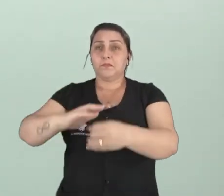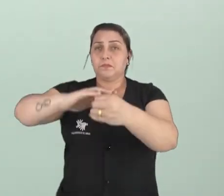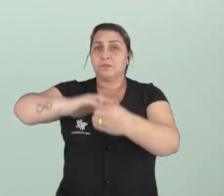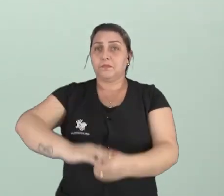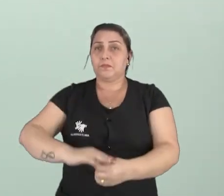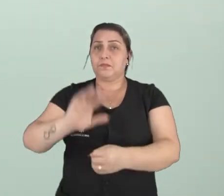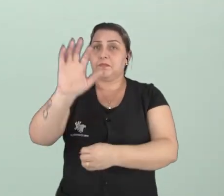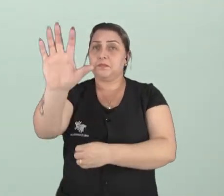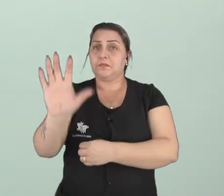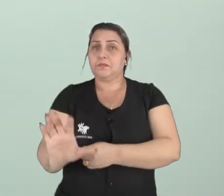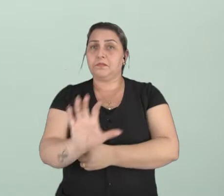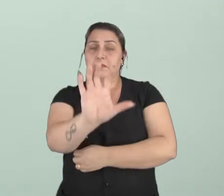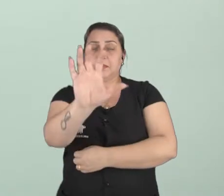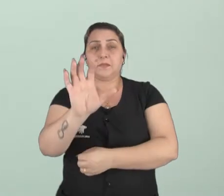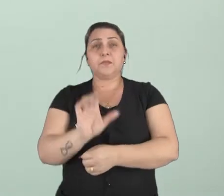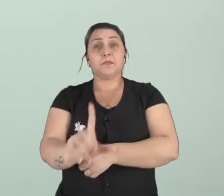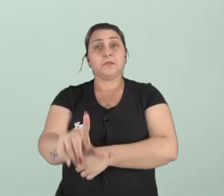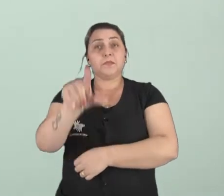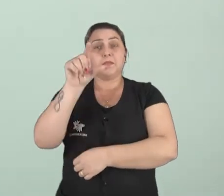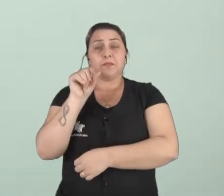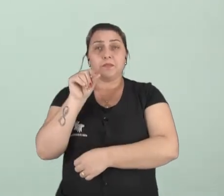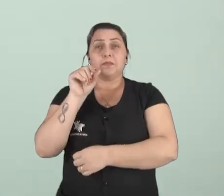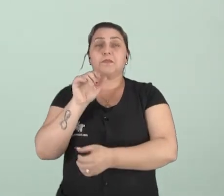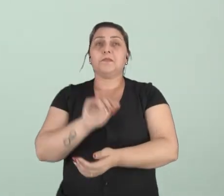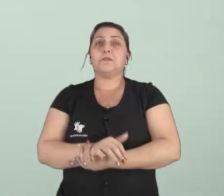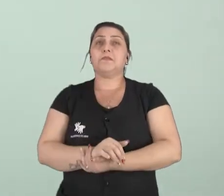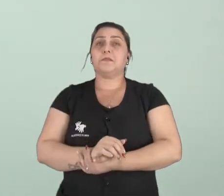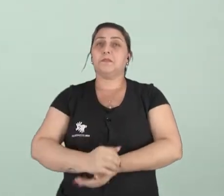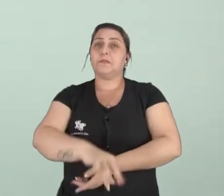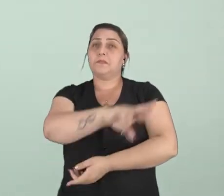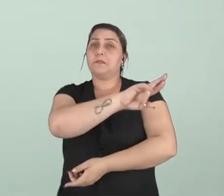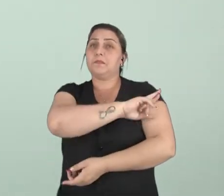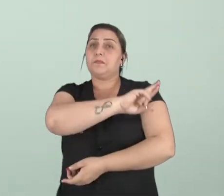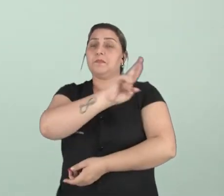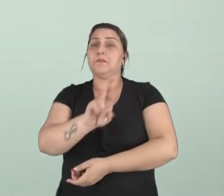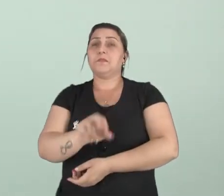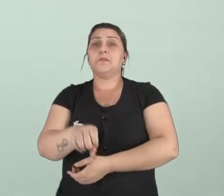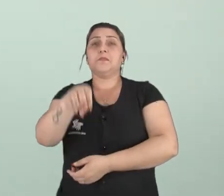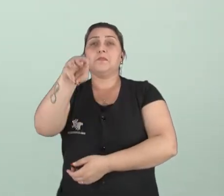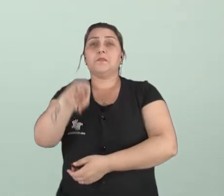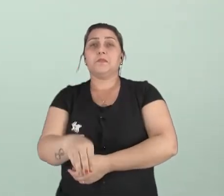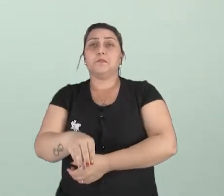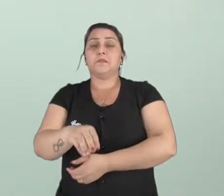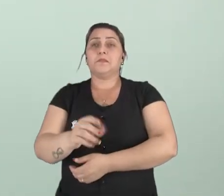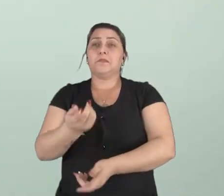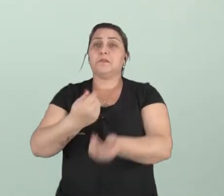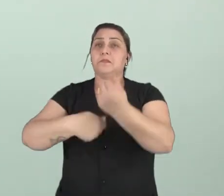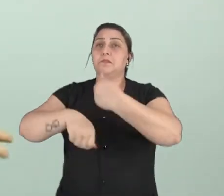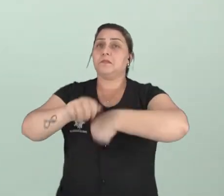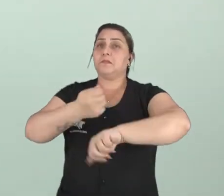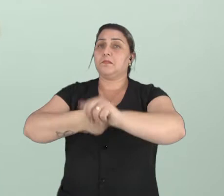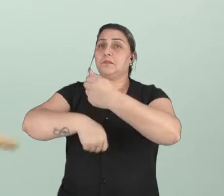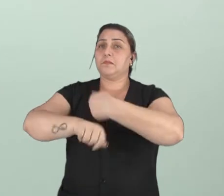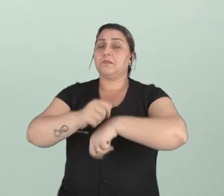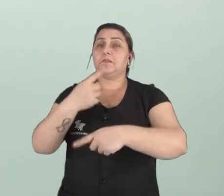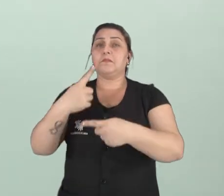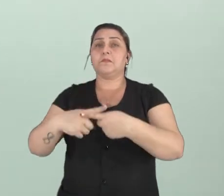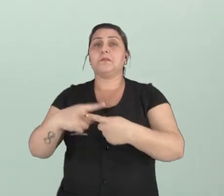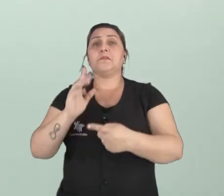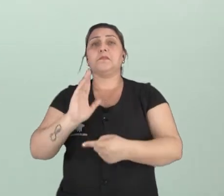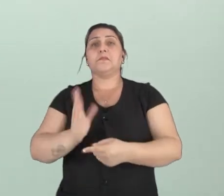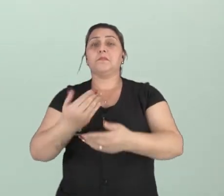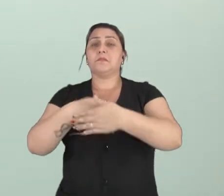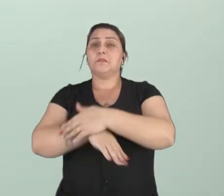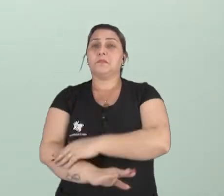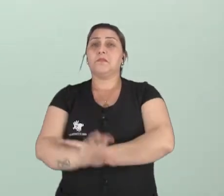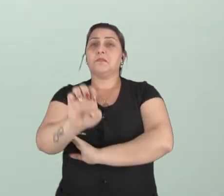colonizar a região, e aí eles vão escolher entre eles aí quem vai aí administrar, porque já era um costume também,